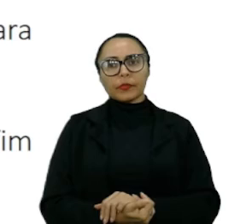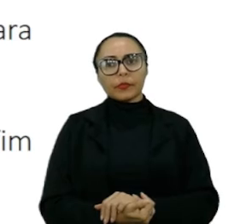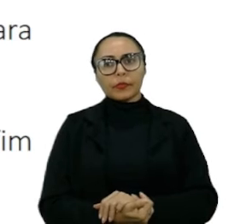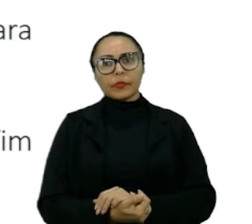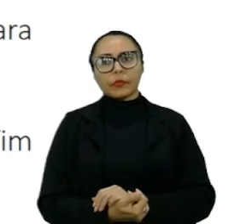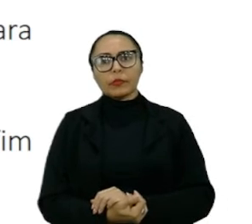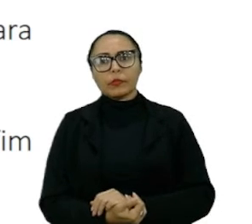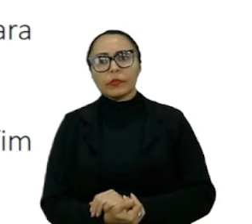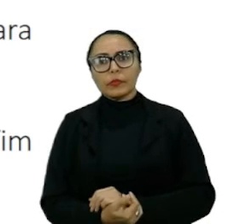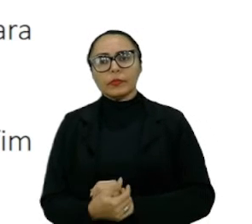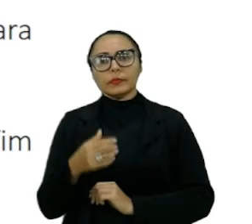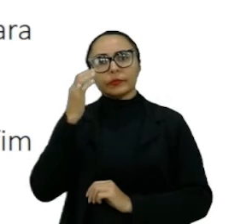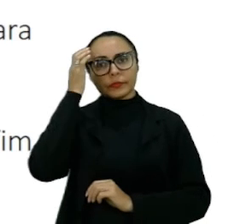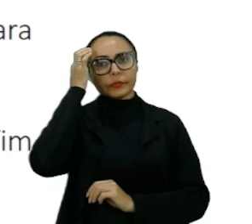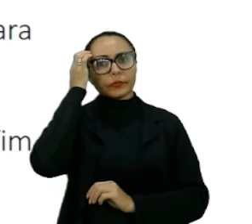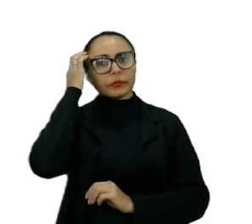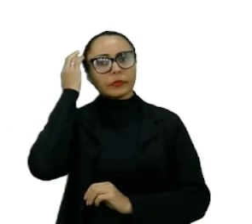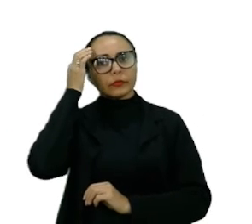Veja